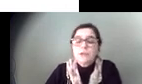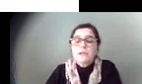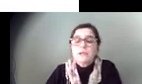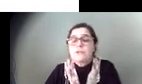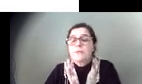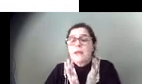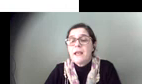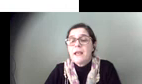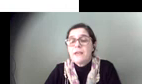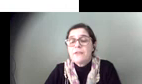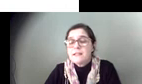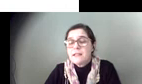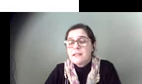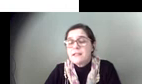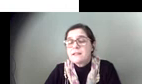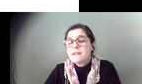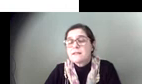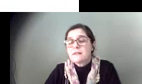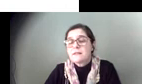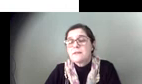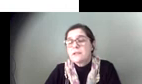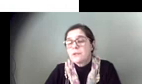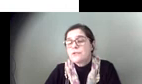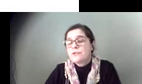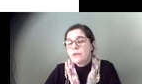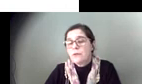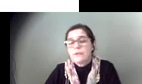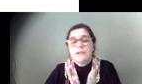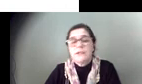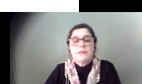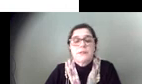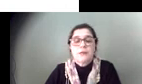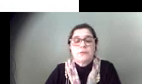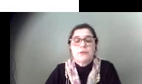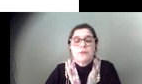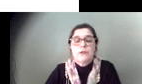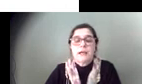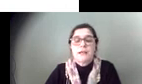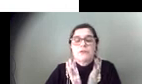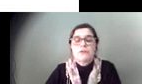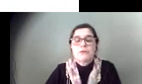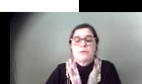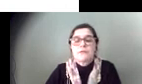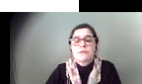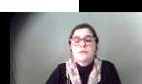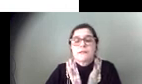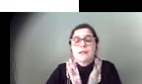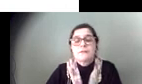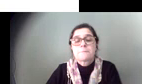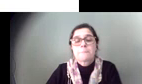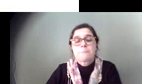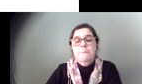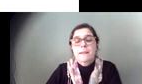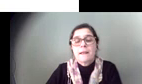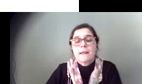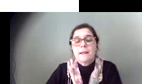que é importante é fazer essa inscrição até o dia 9. Então, tem aqui o número da rede,